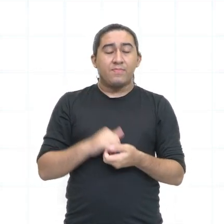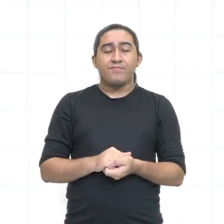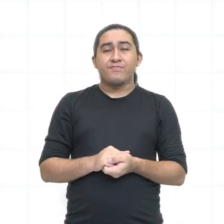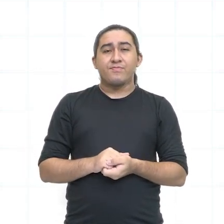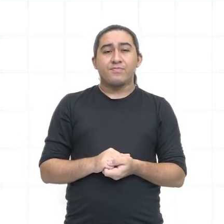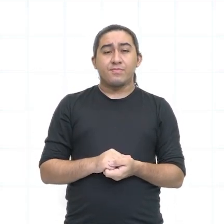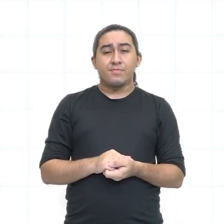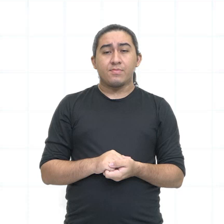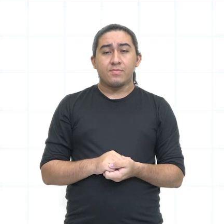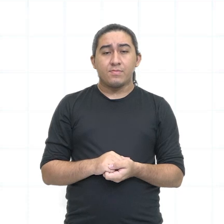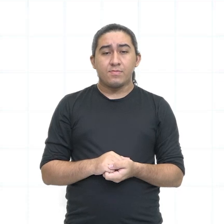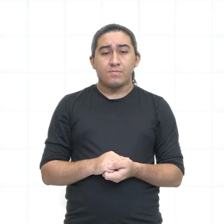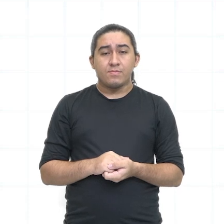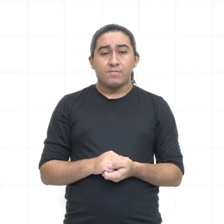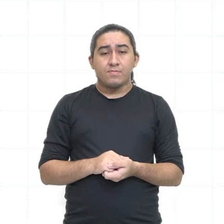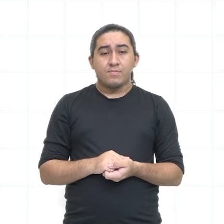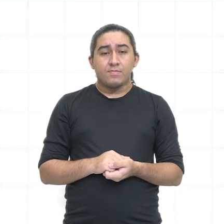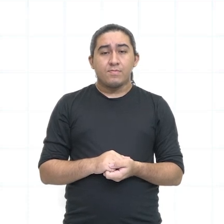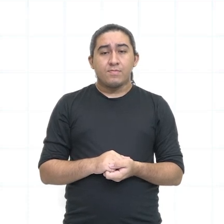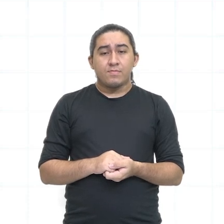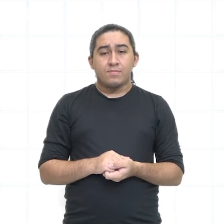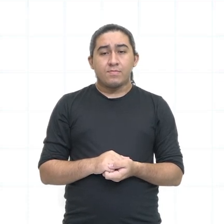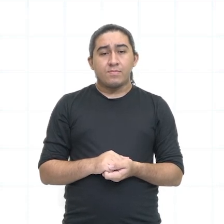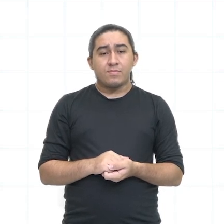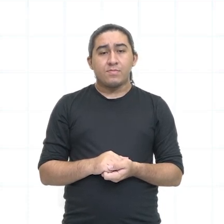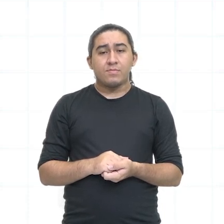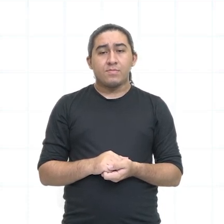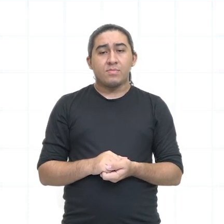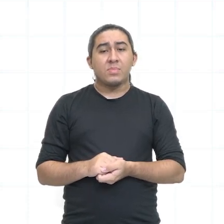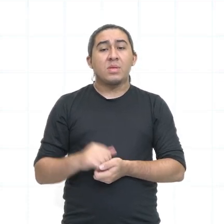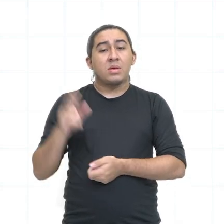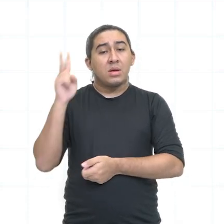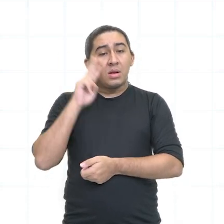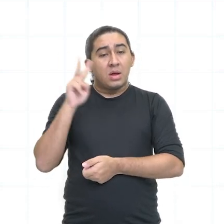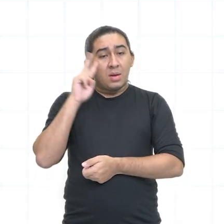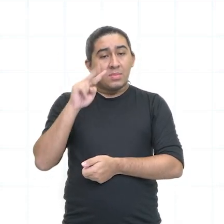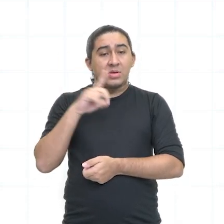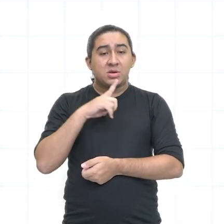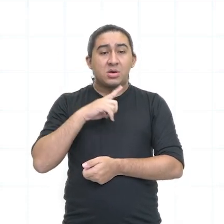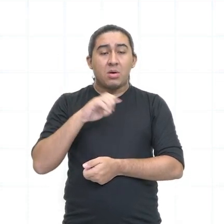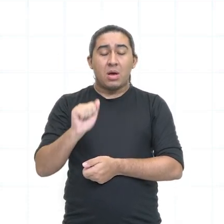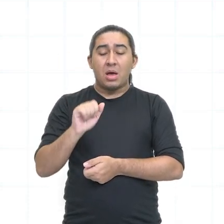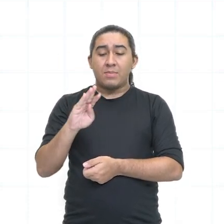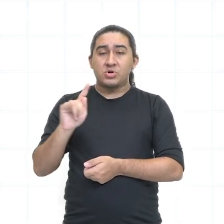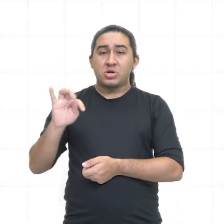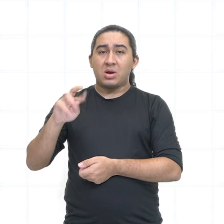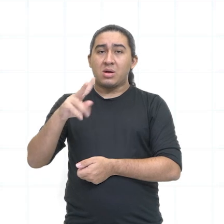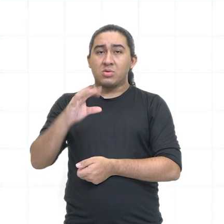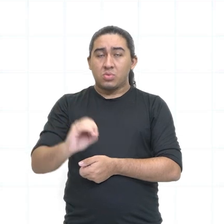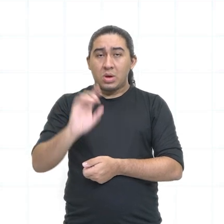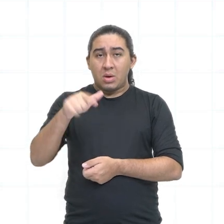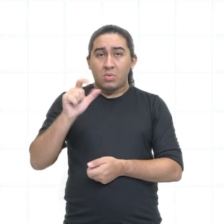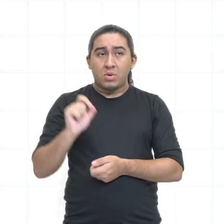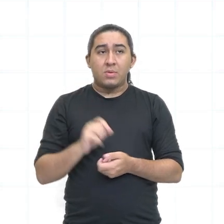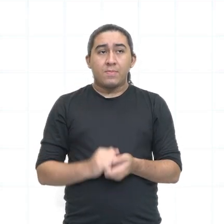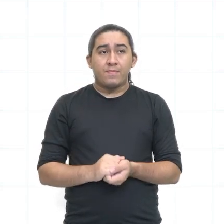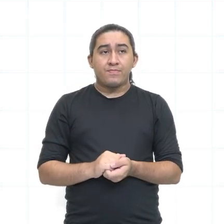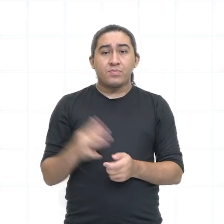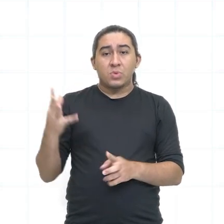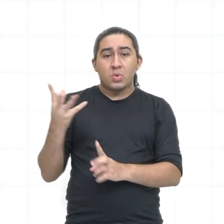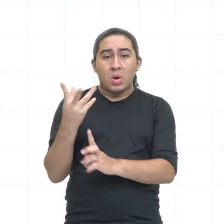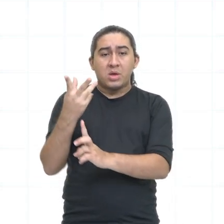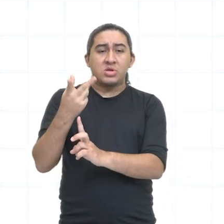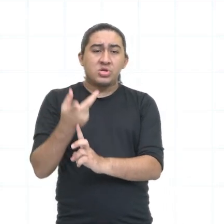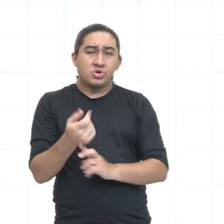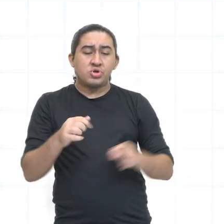Lembra dessa pintura, abstracionismo? É abstrato. Então, quando o artista